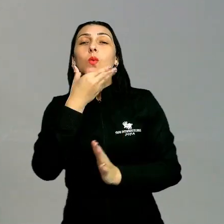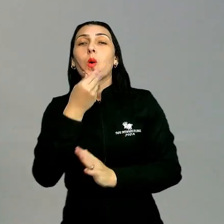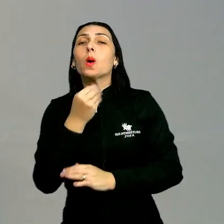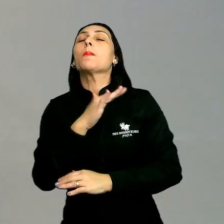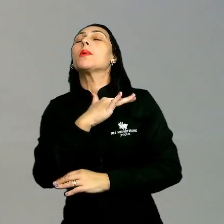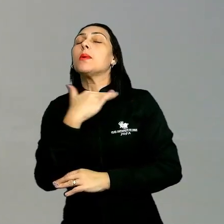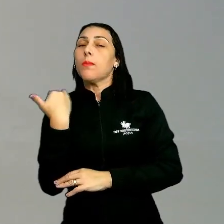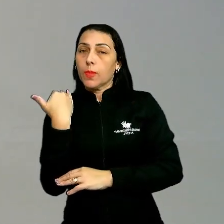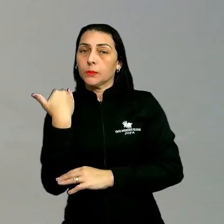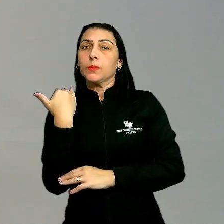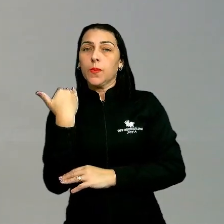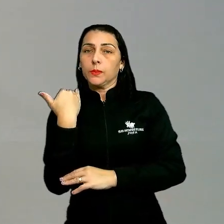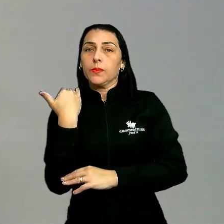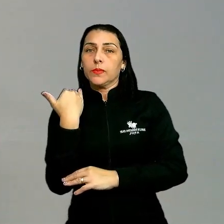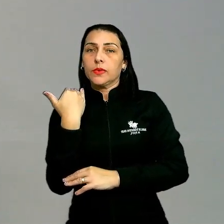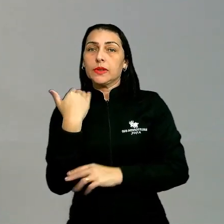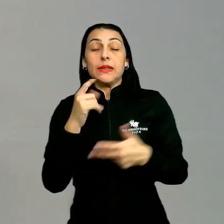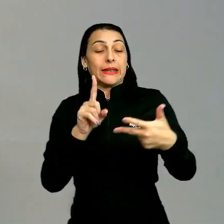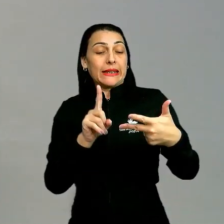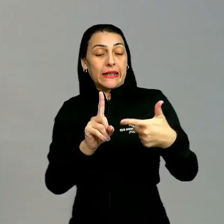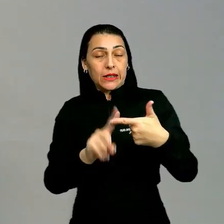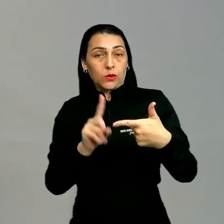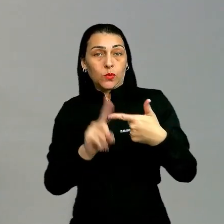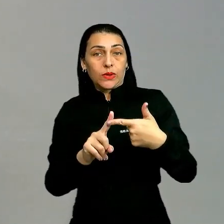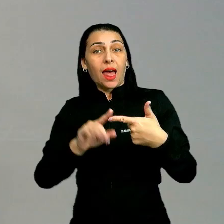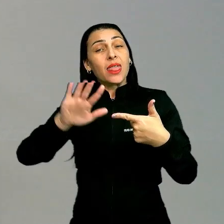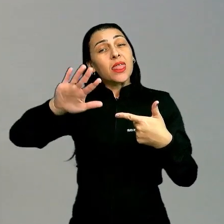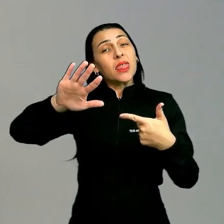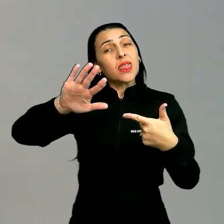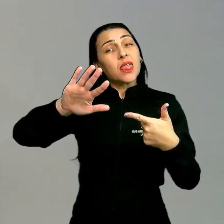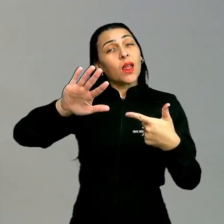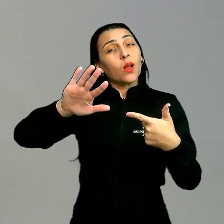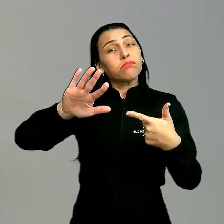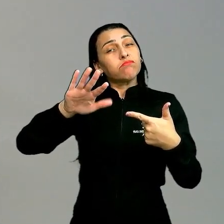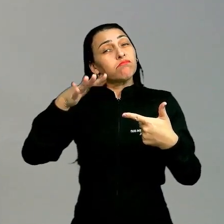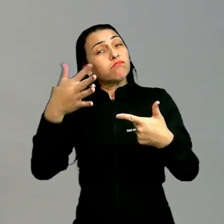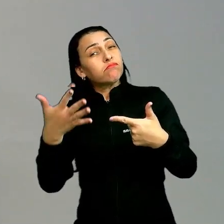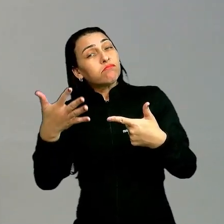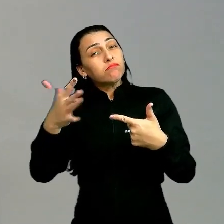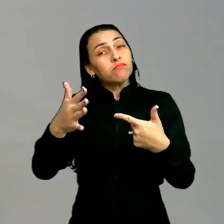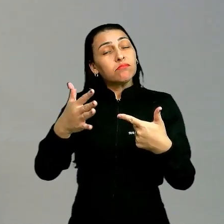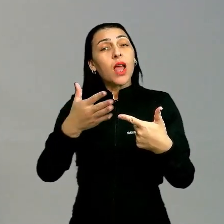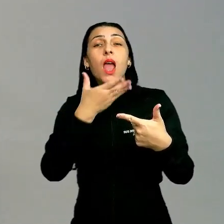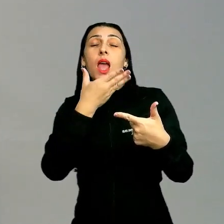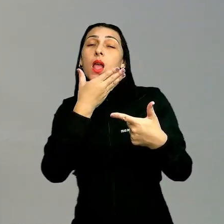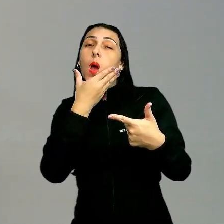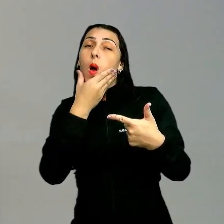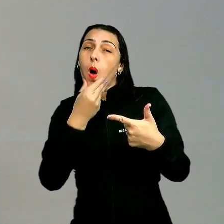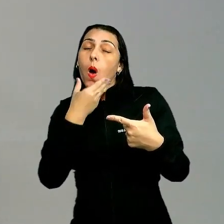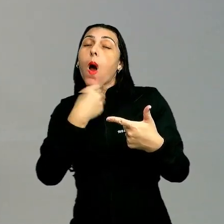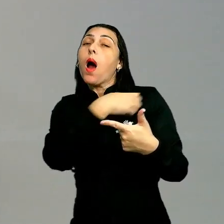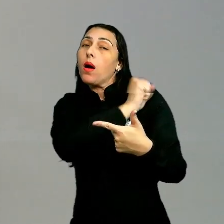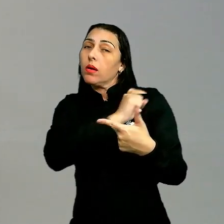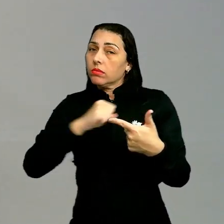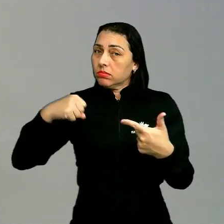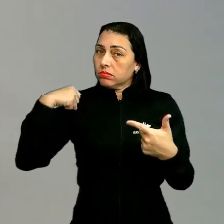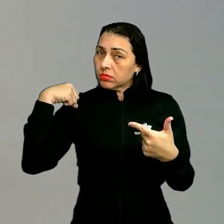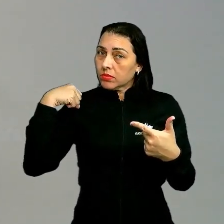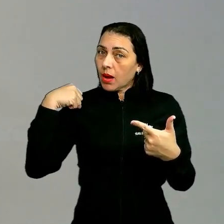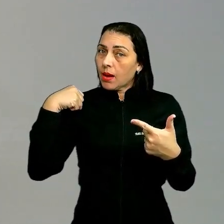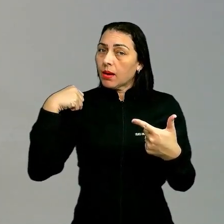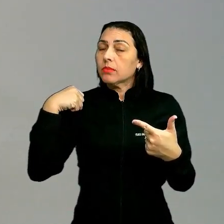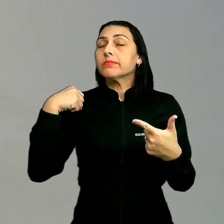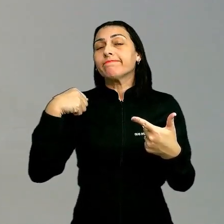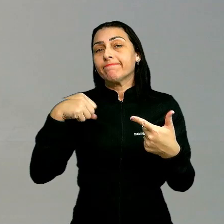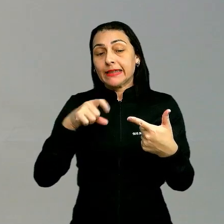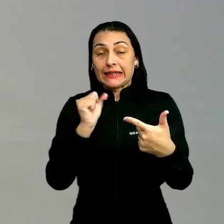Se eu colocar na segunda premissa, talvez Sócrates seja homem, a conclusão vai ficar, talvez Sócrates seja mortal.